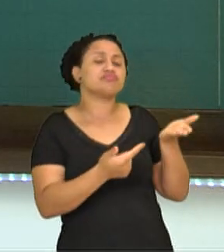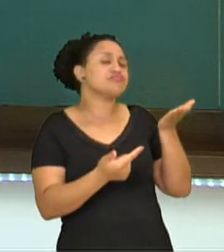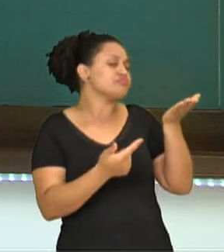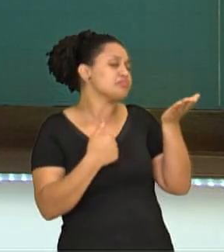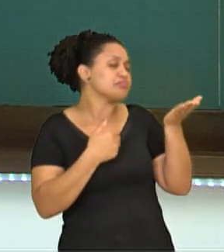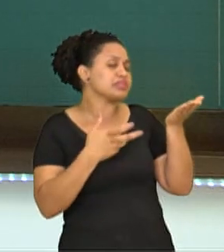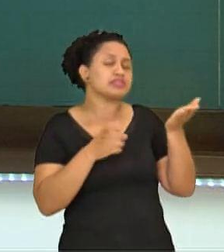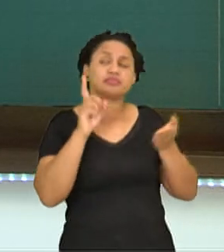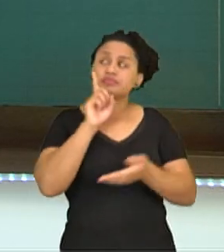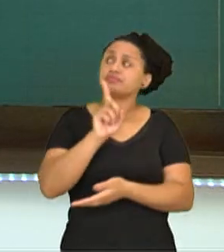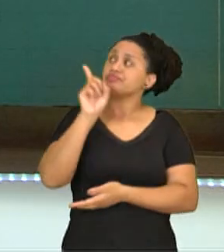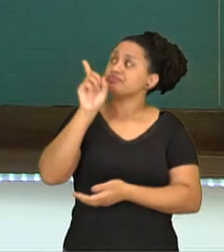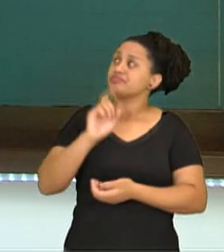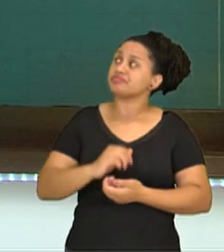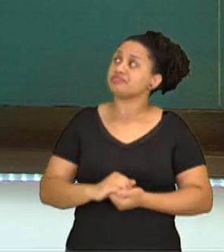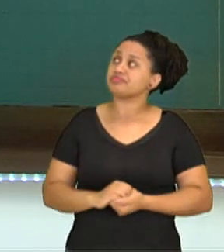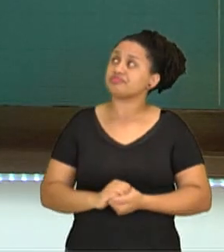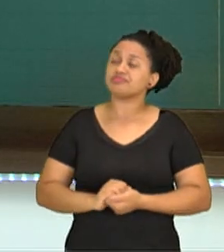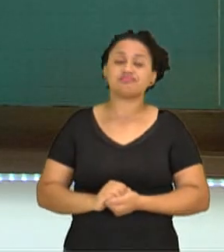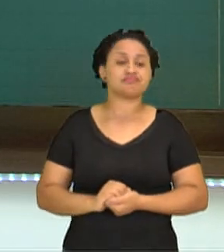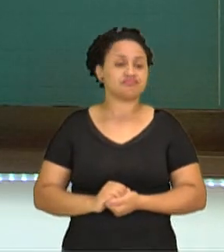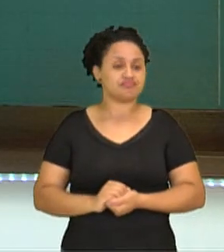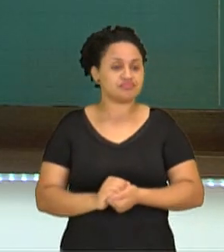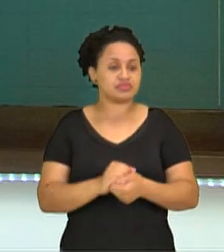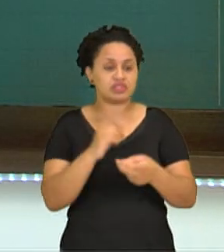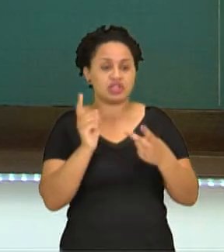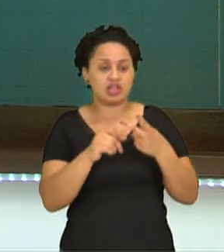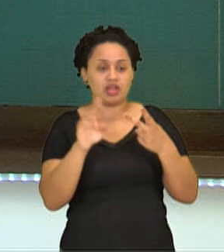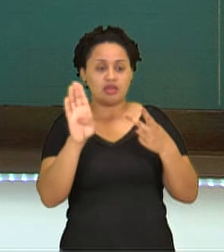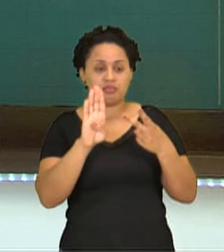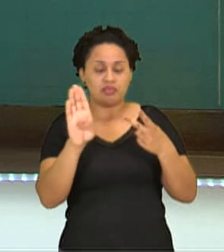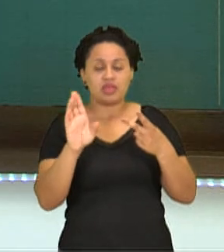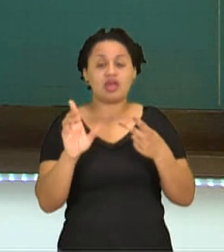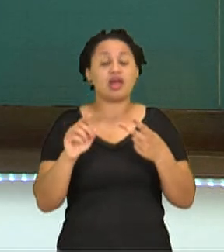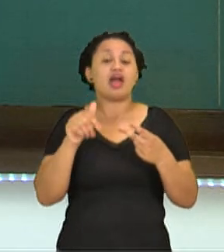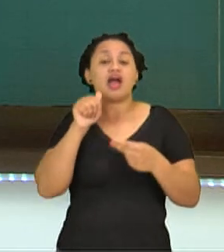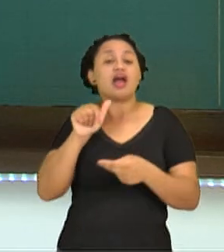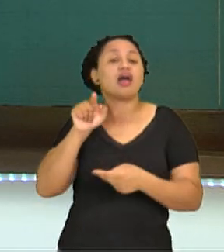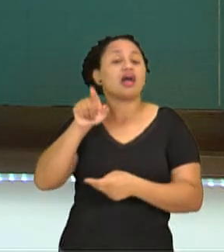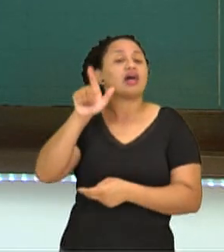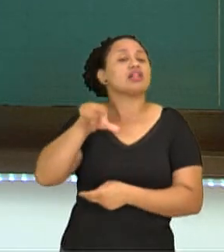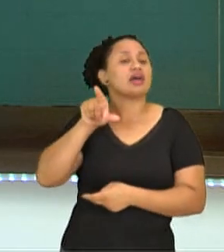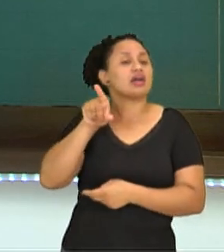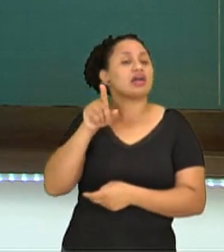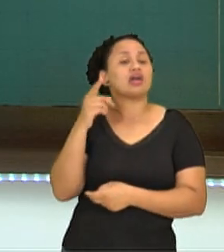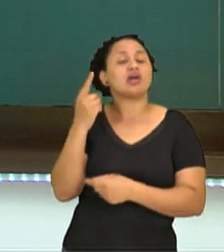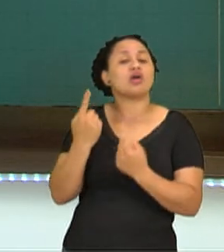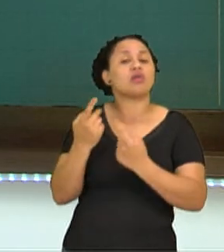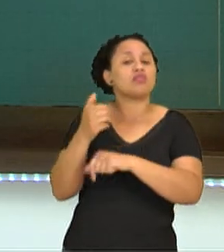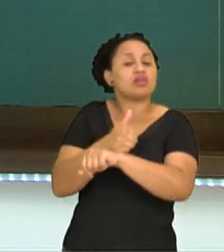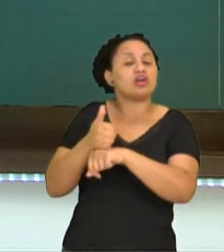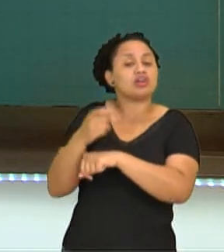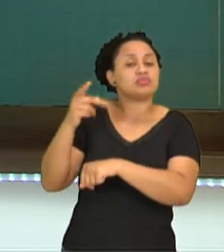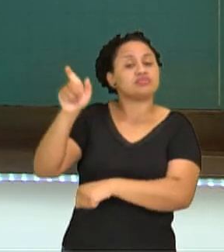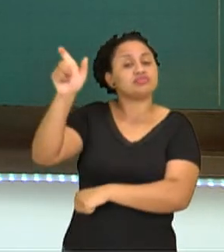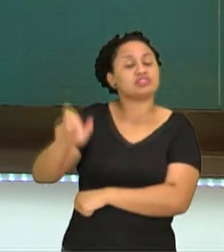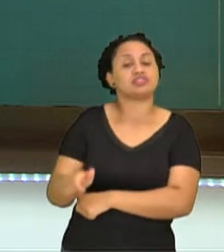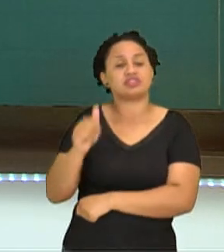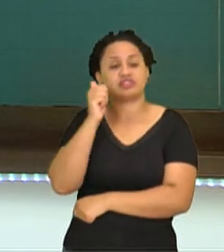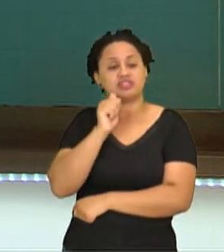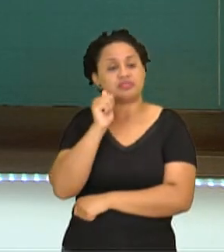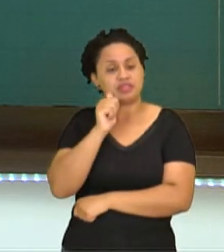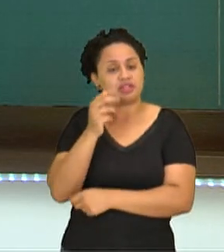desenho. Letra B. She is a, qual é a profissão dela? Observe aqui